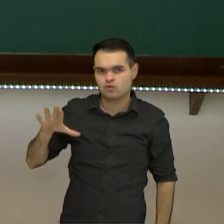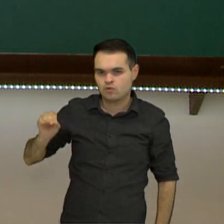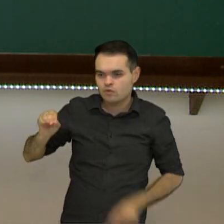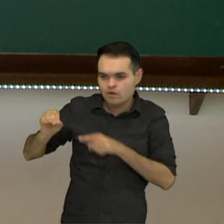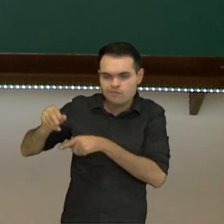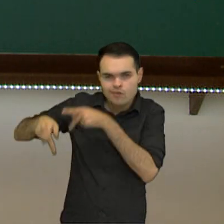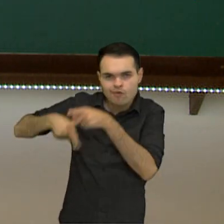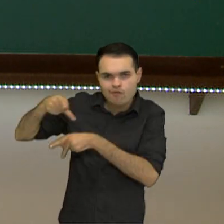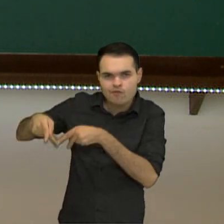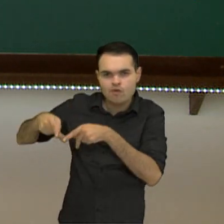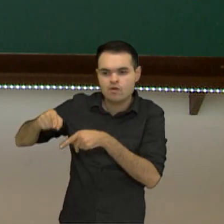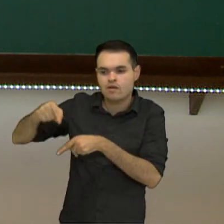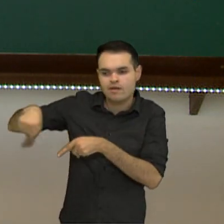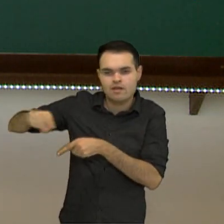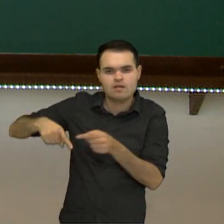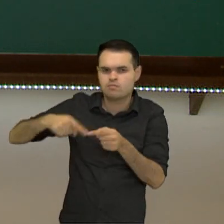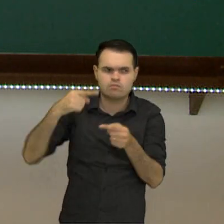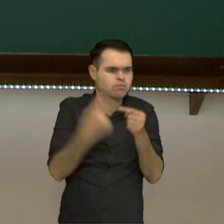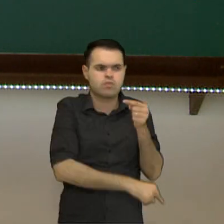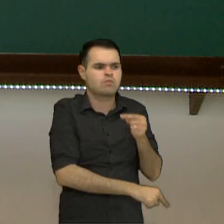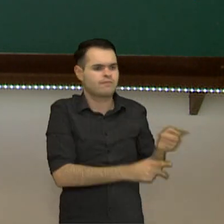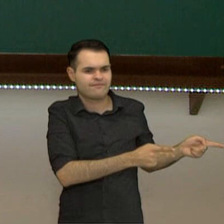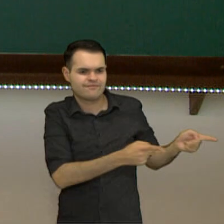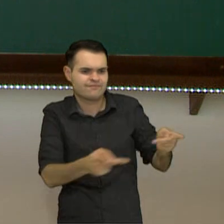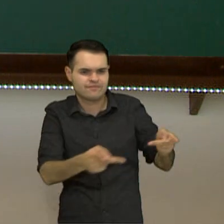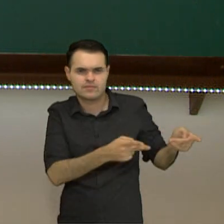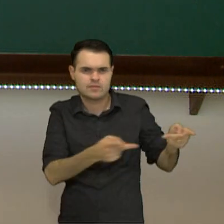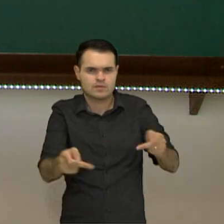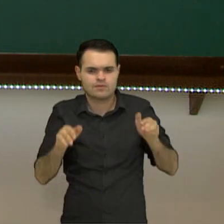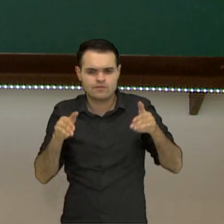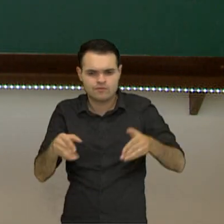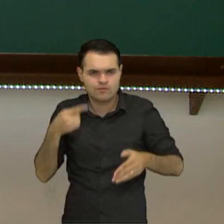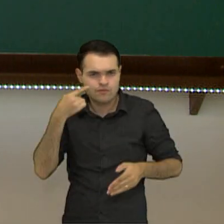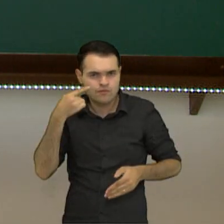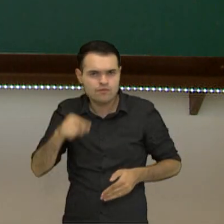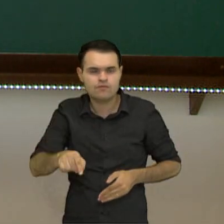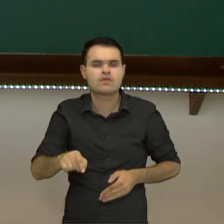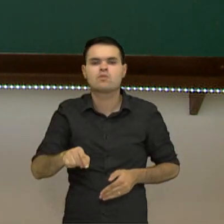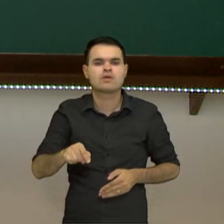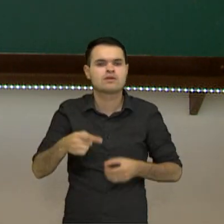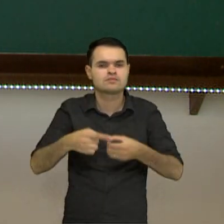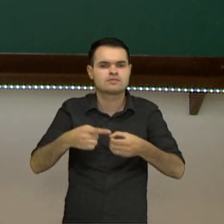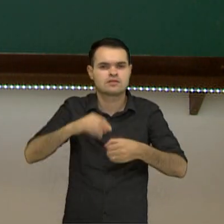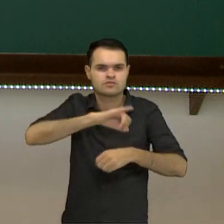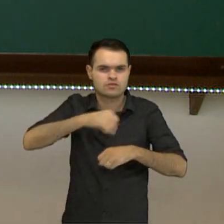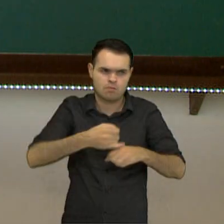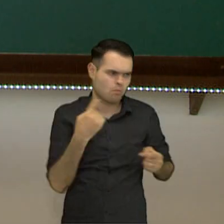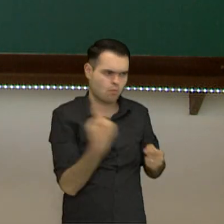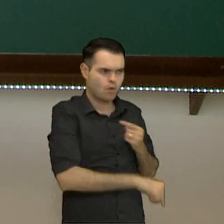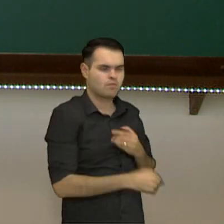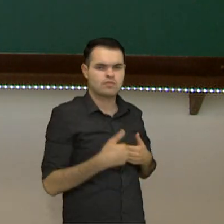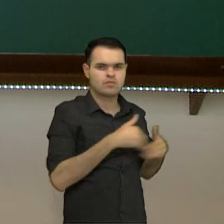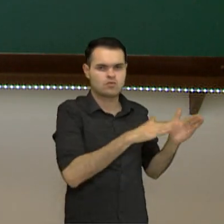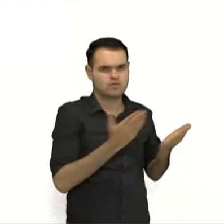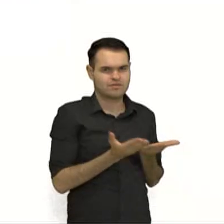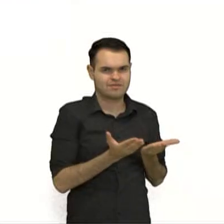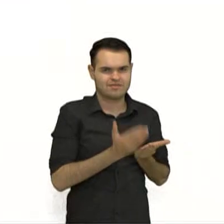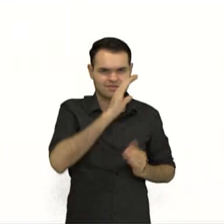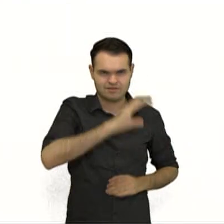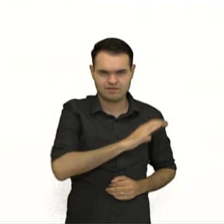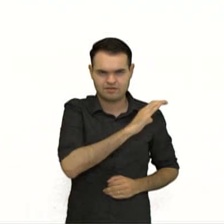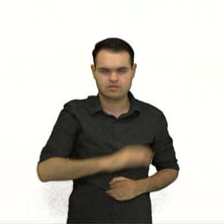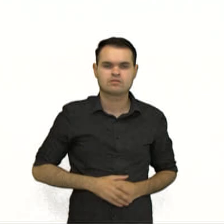haviam proibido a peregrinação de fiéis cristãos católicos para a cidade santa de Jerusalém.